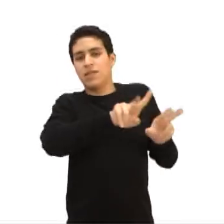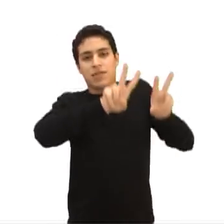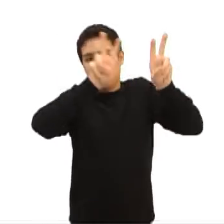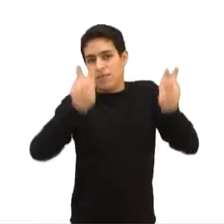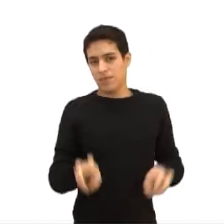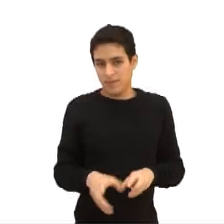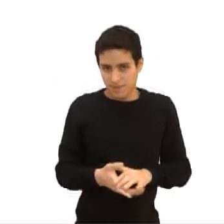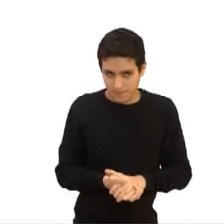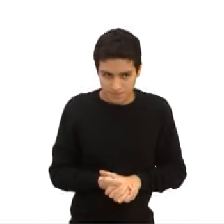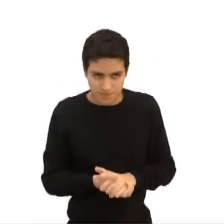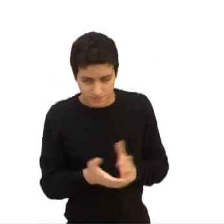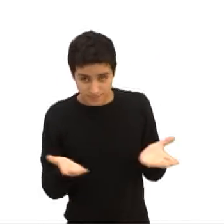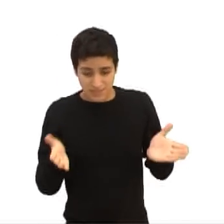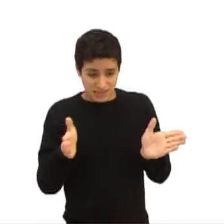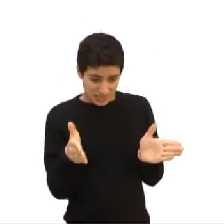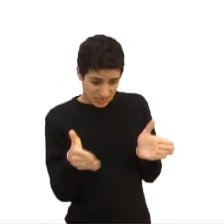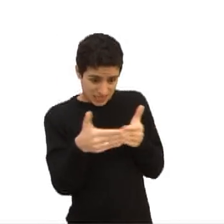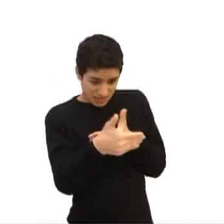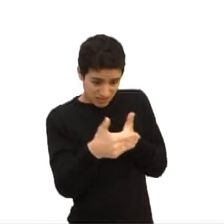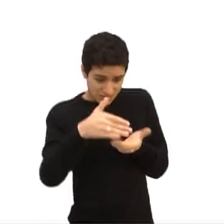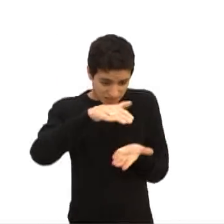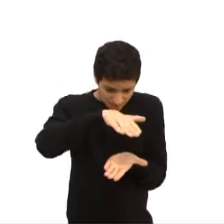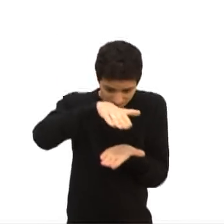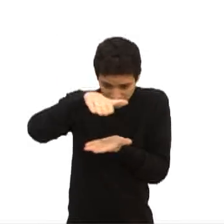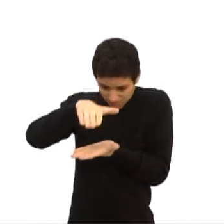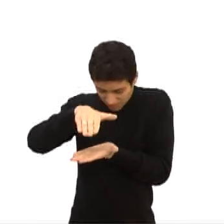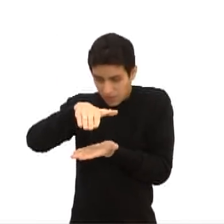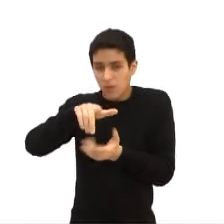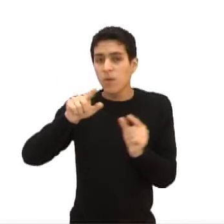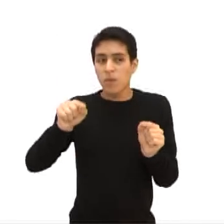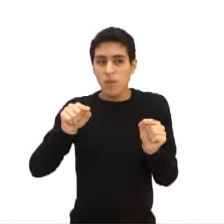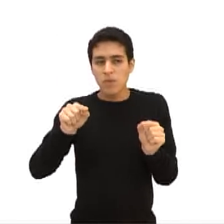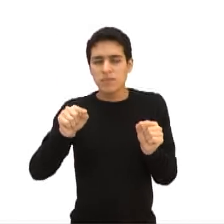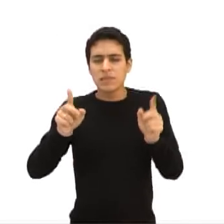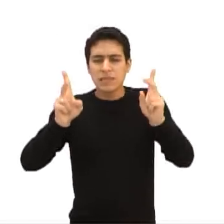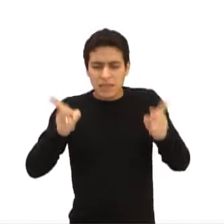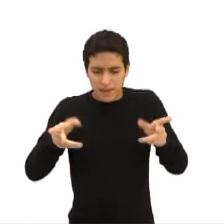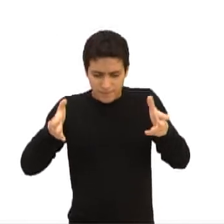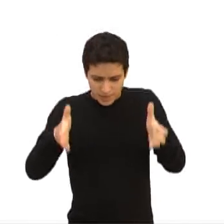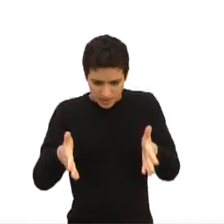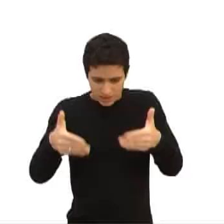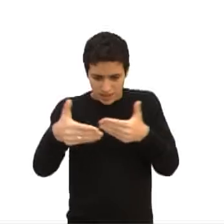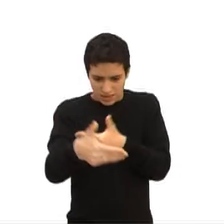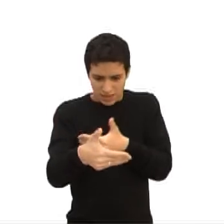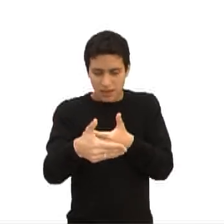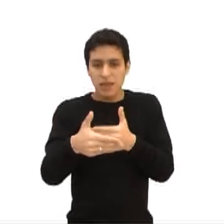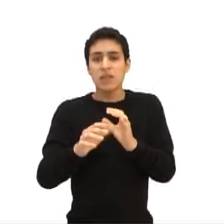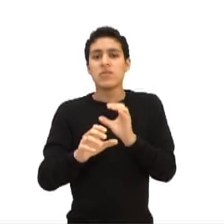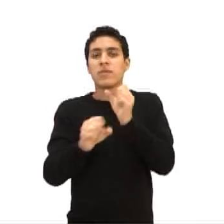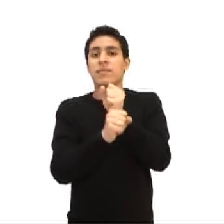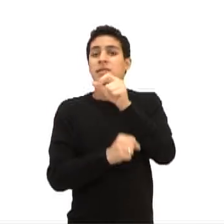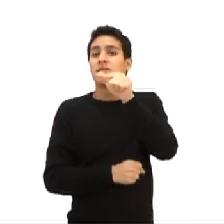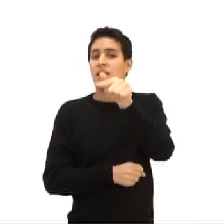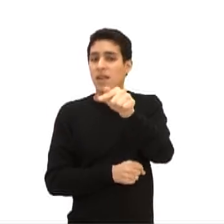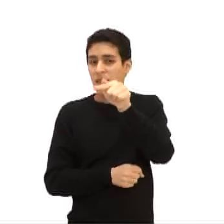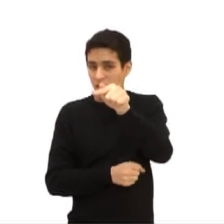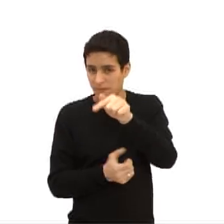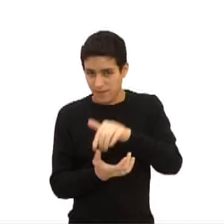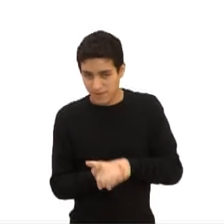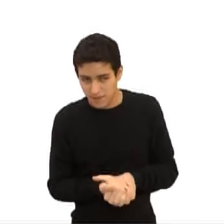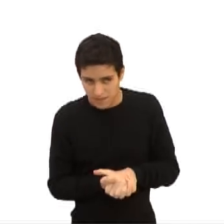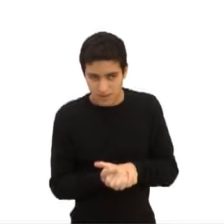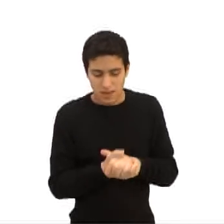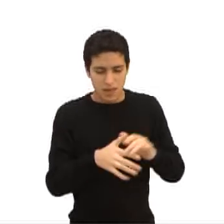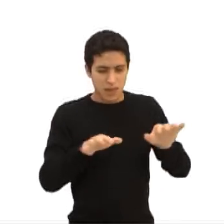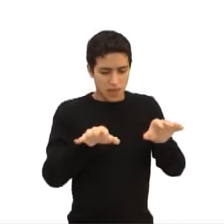em um dado, no formato de cubo, as faces opostas sempre somam 7. Planifique